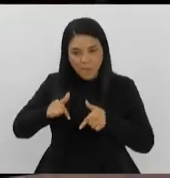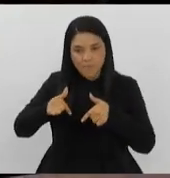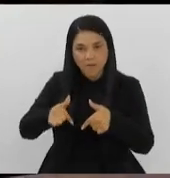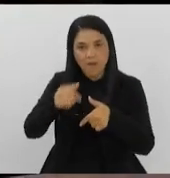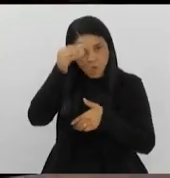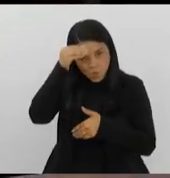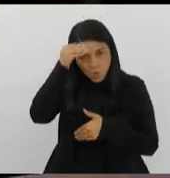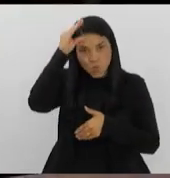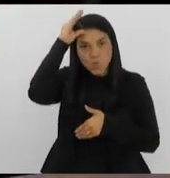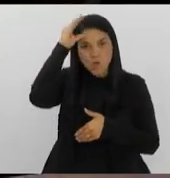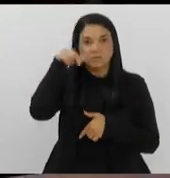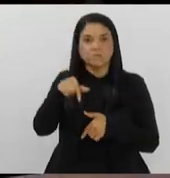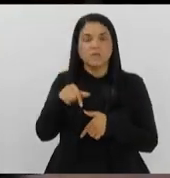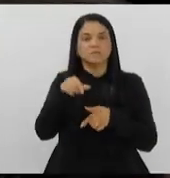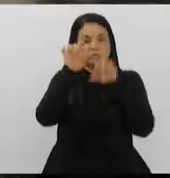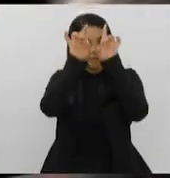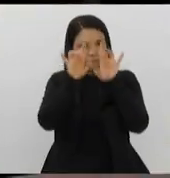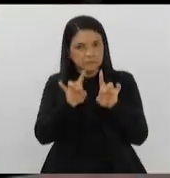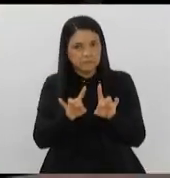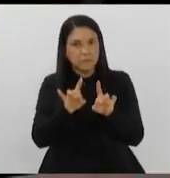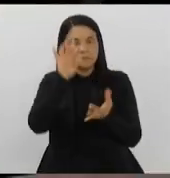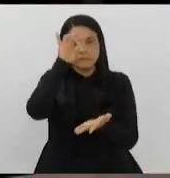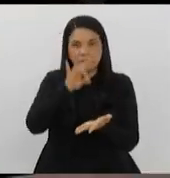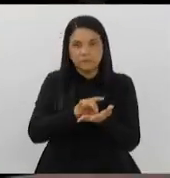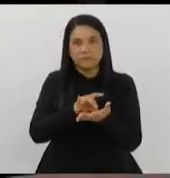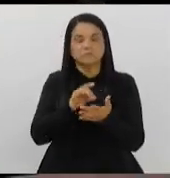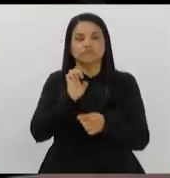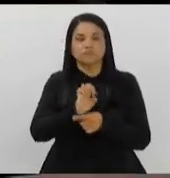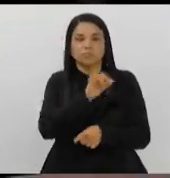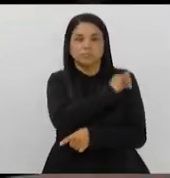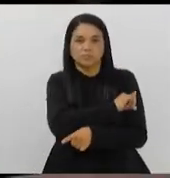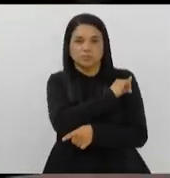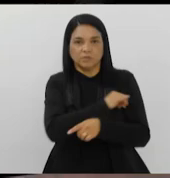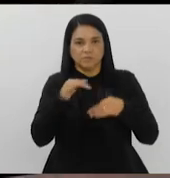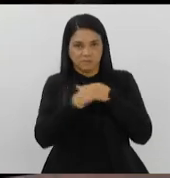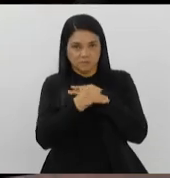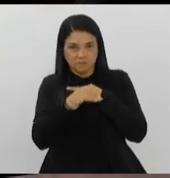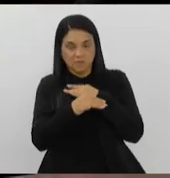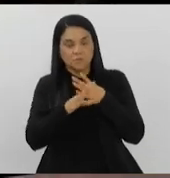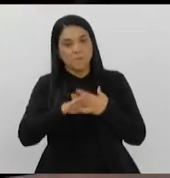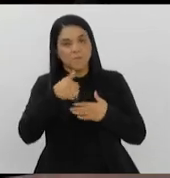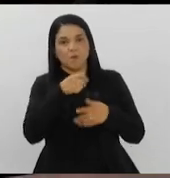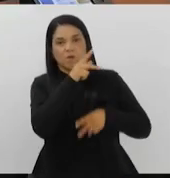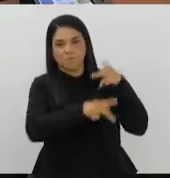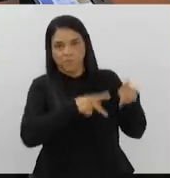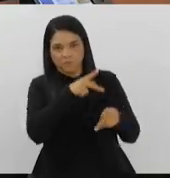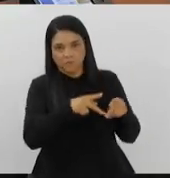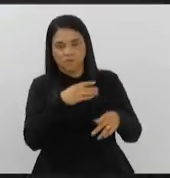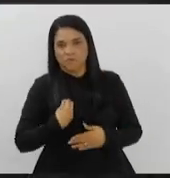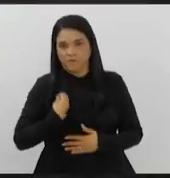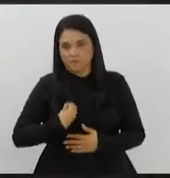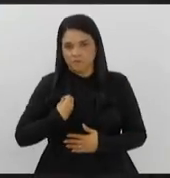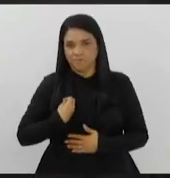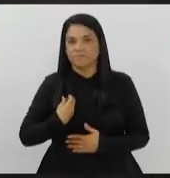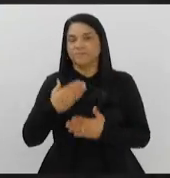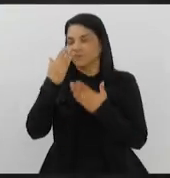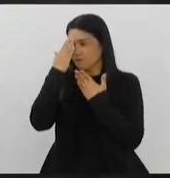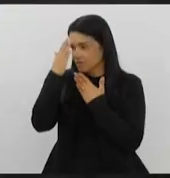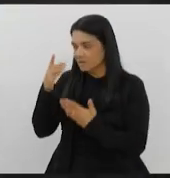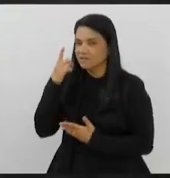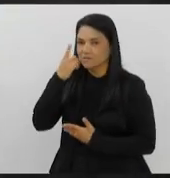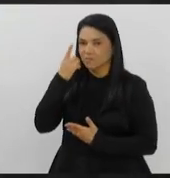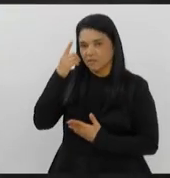conhecimento que tem da sua especificidade, da realidade regional, para melhorar a vida da população. Obrigado, deputada Dani